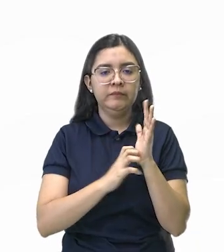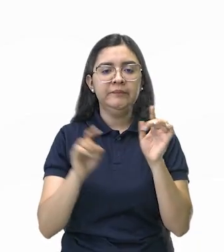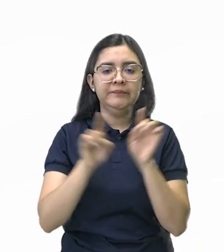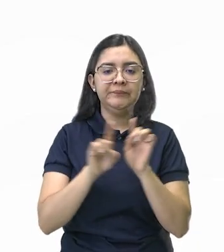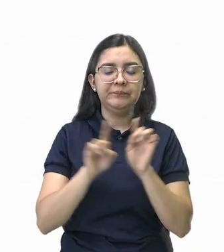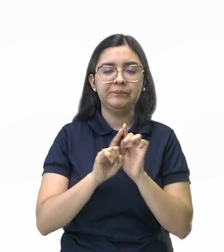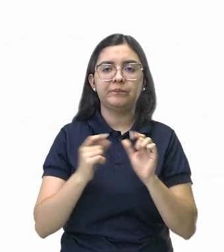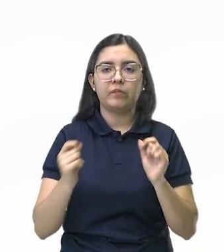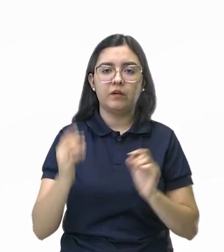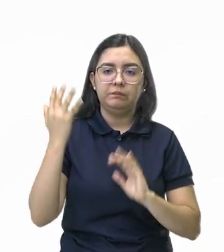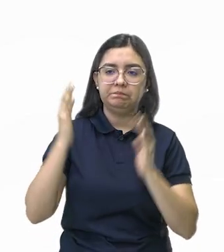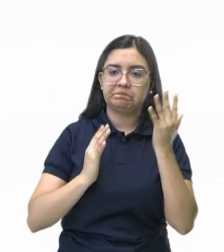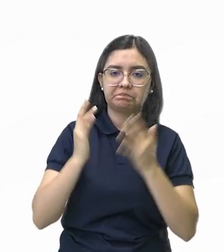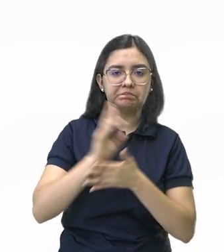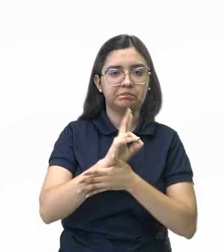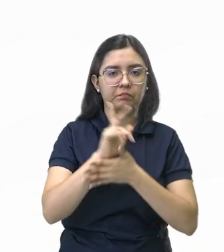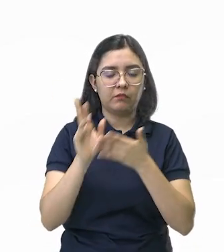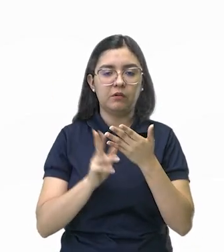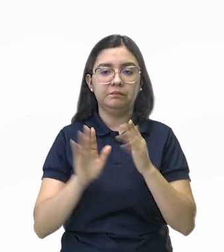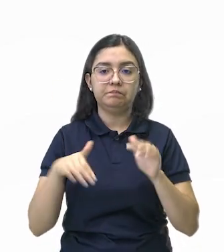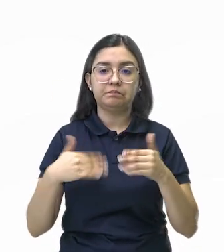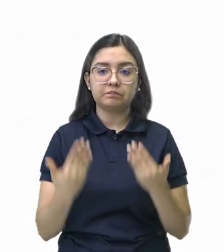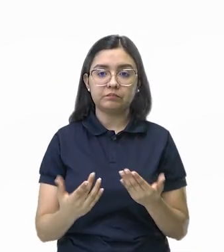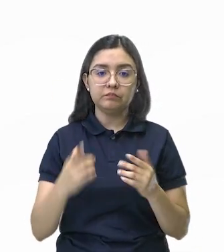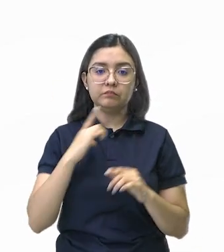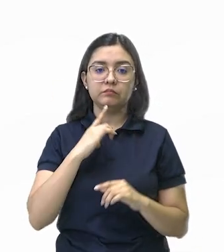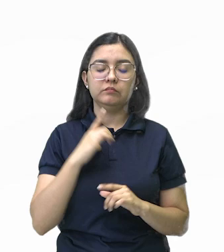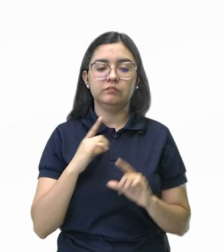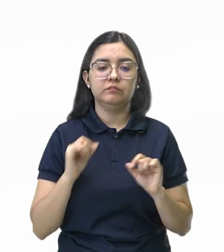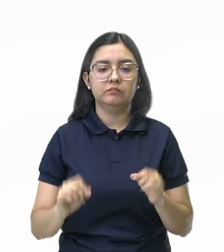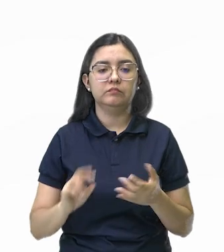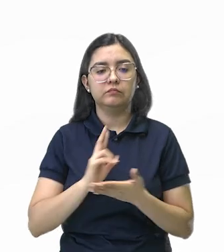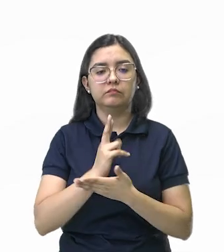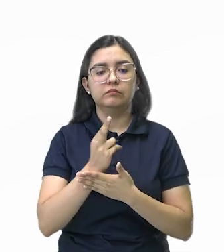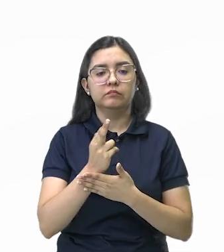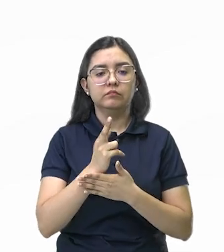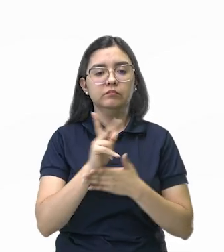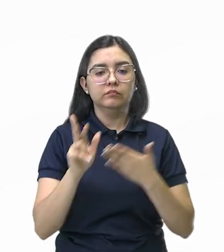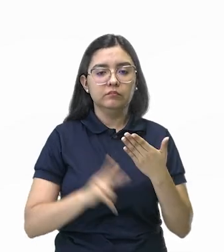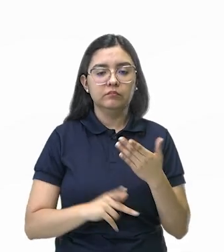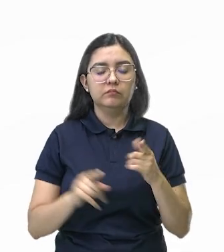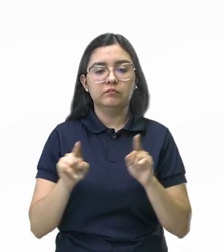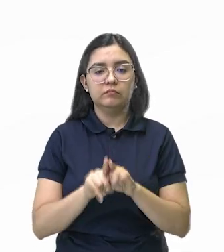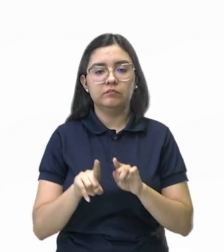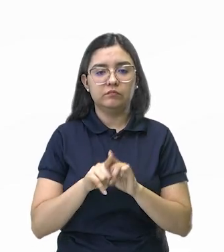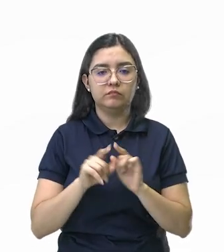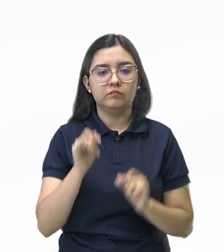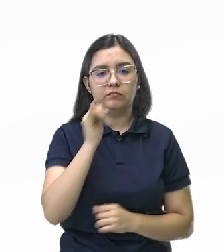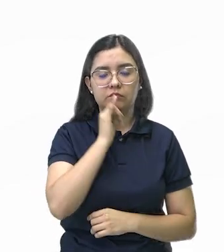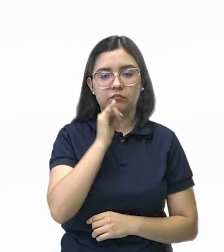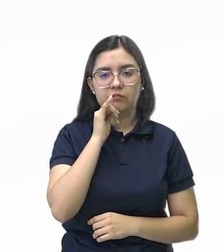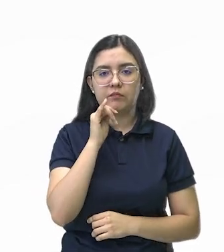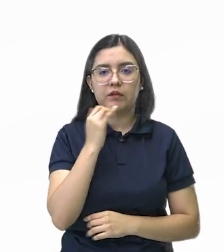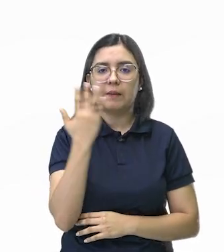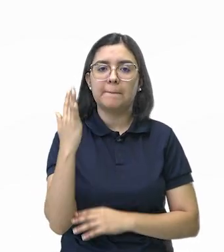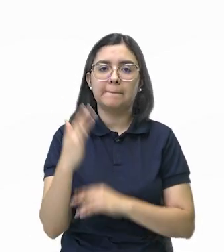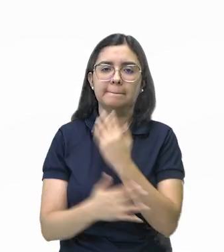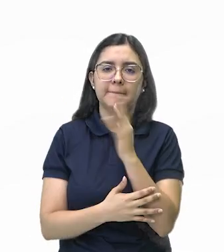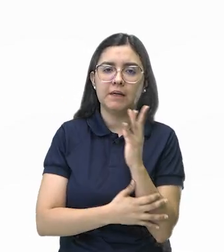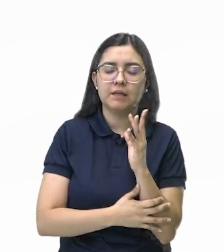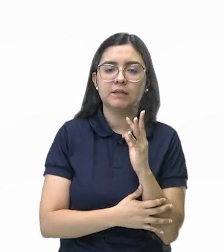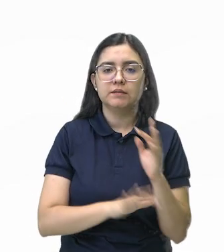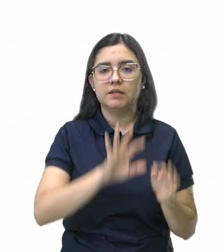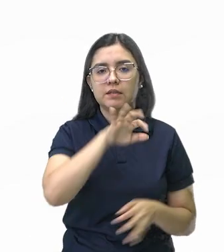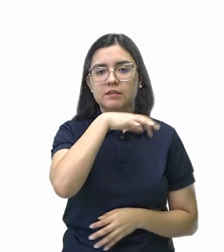fatores ambientais, etc. E aí você pega aquela variedade que é comercial, né, no caso aí de plantas ou de